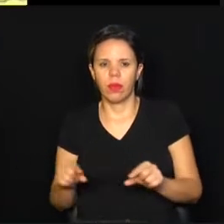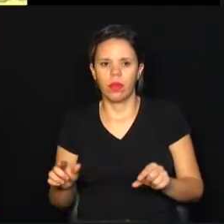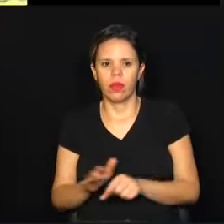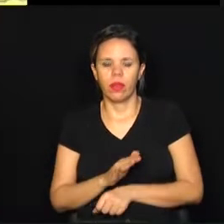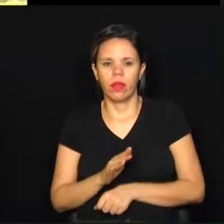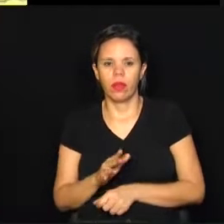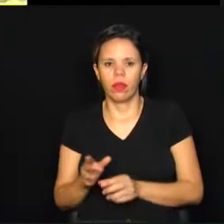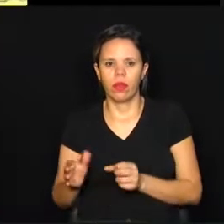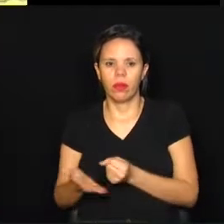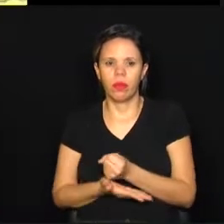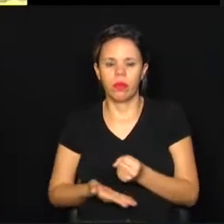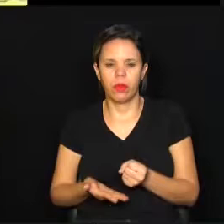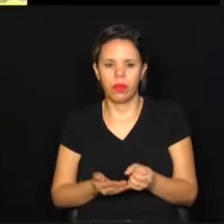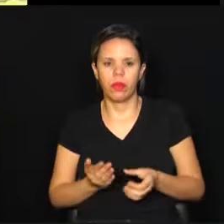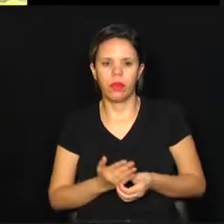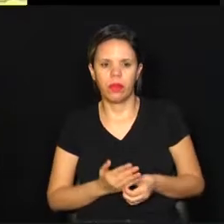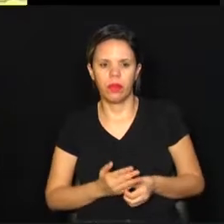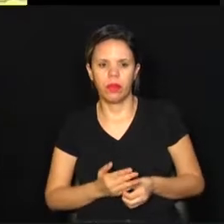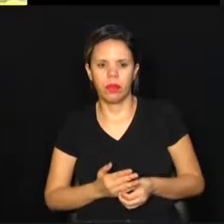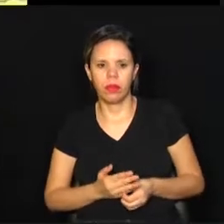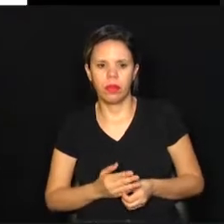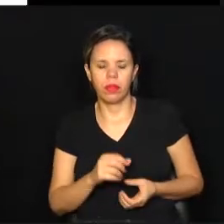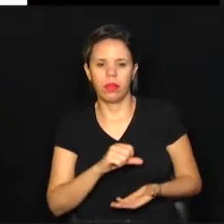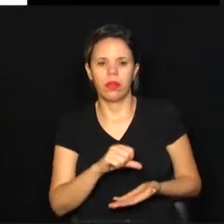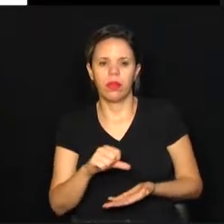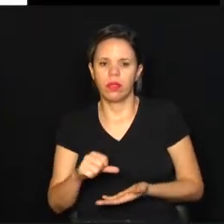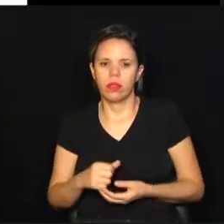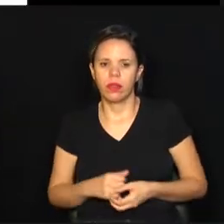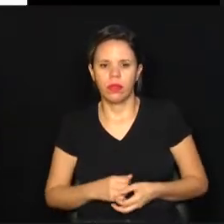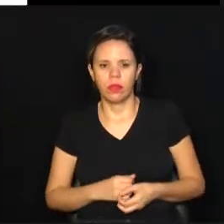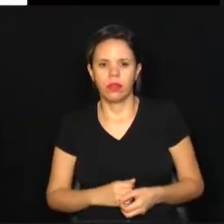mais baixa, né? Nessa região.